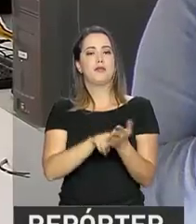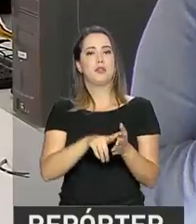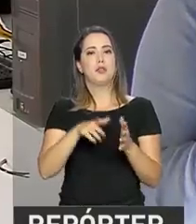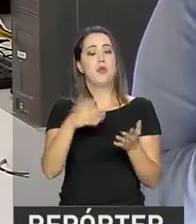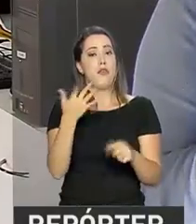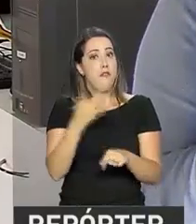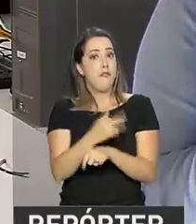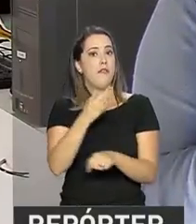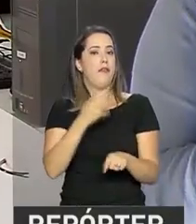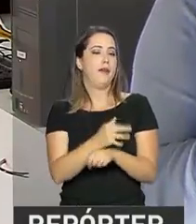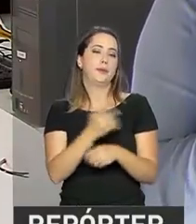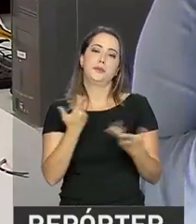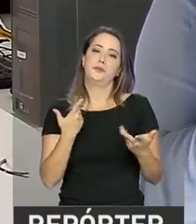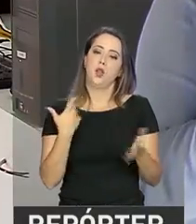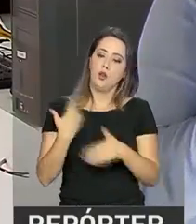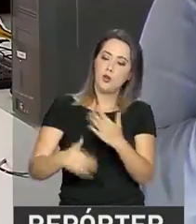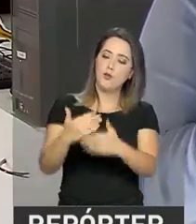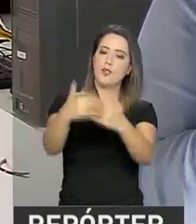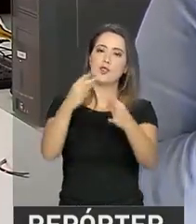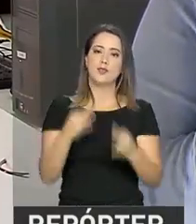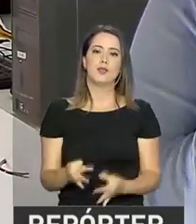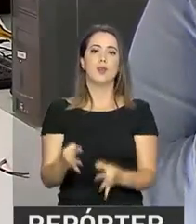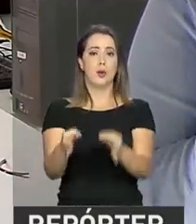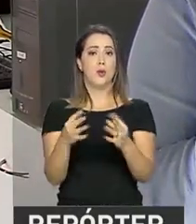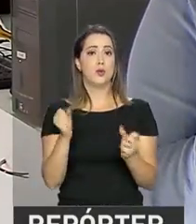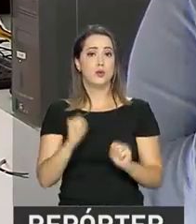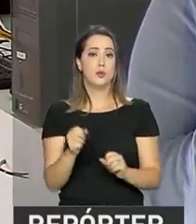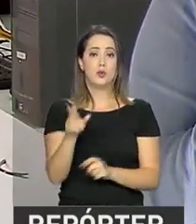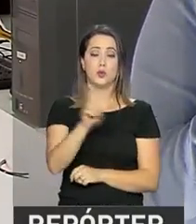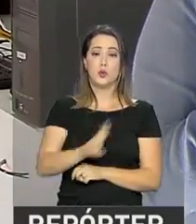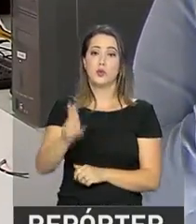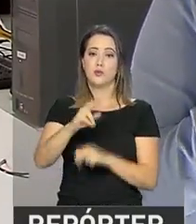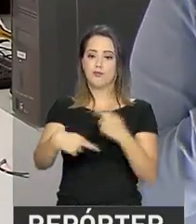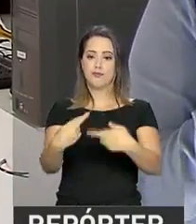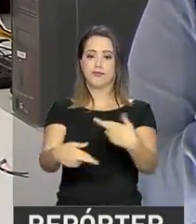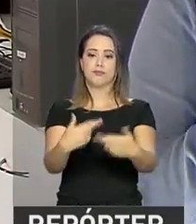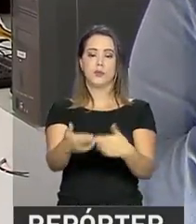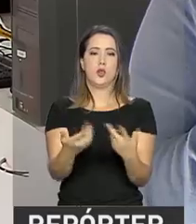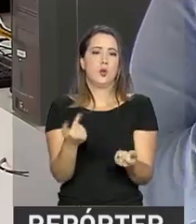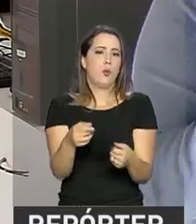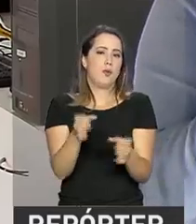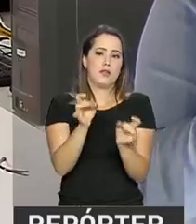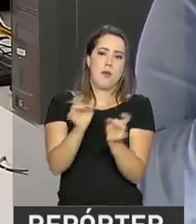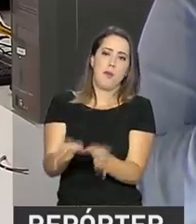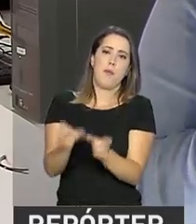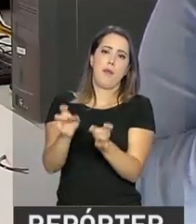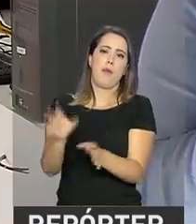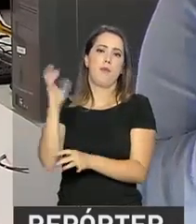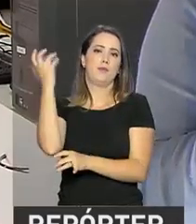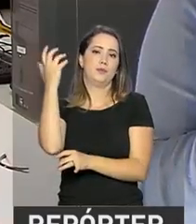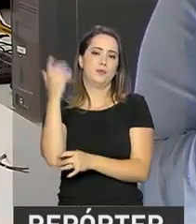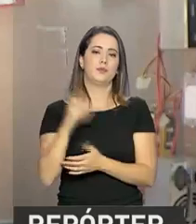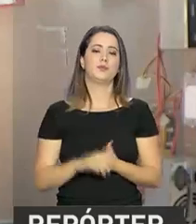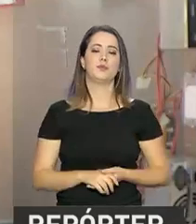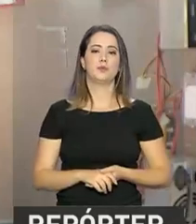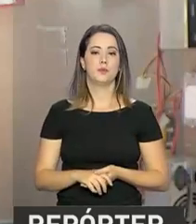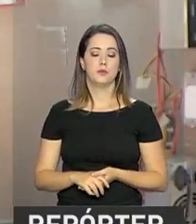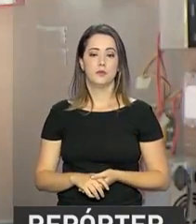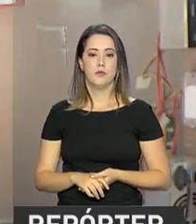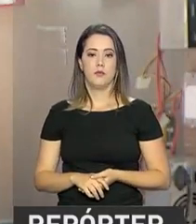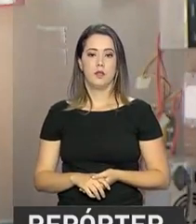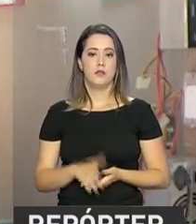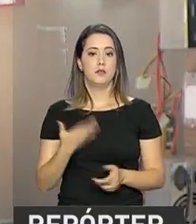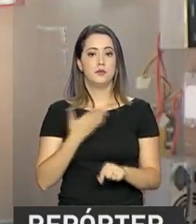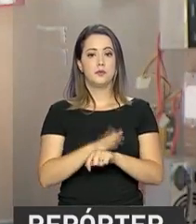avanços tecnológicos para reutilização desse material sem o descarte na natureza gerando emprego e renda além da